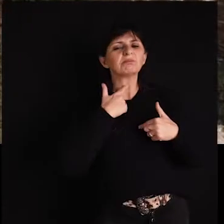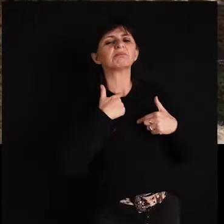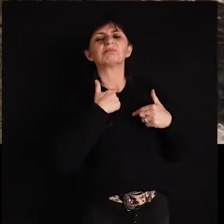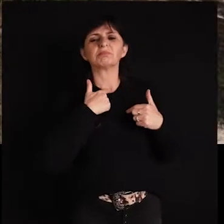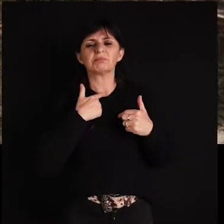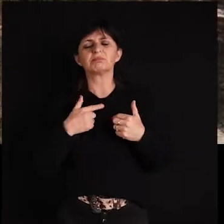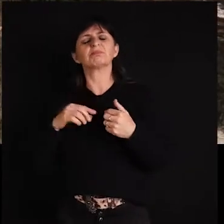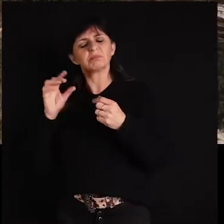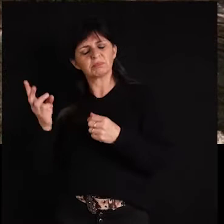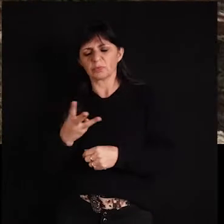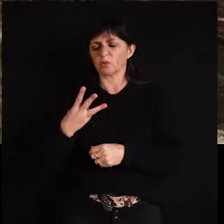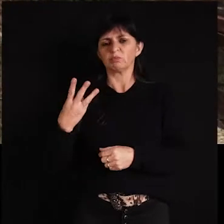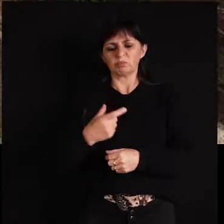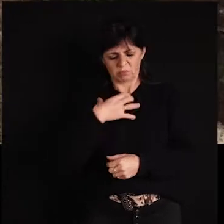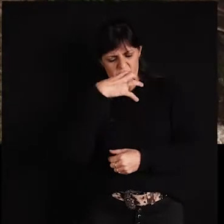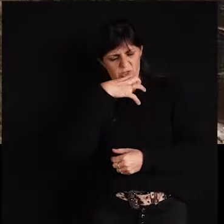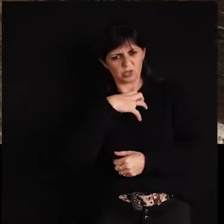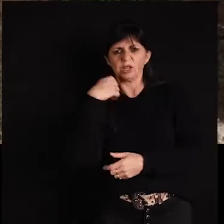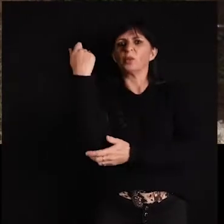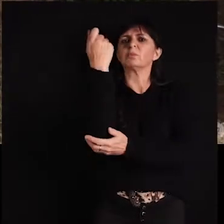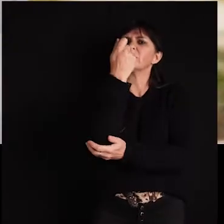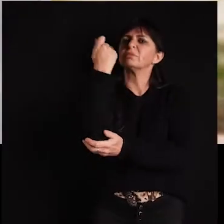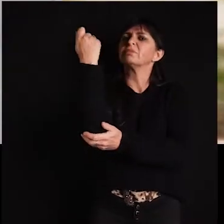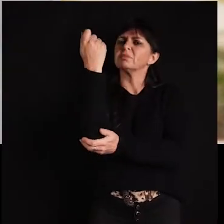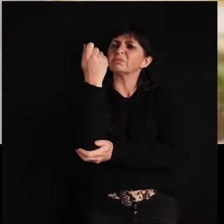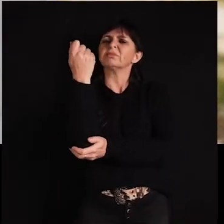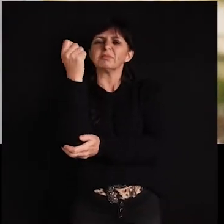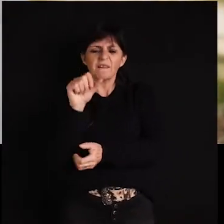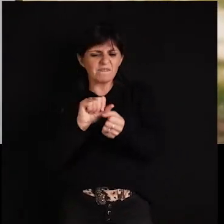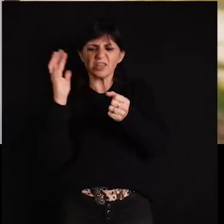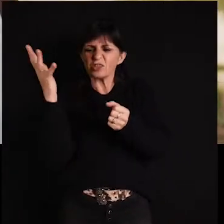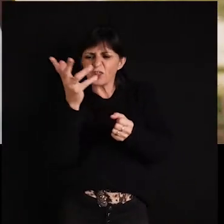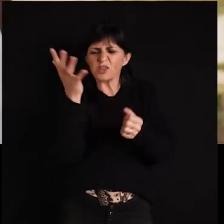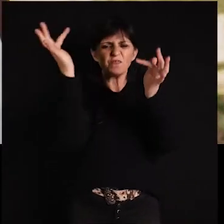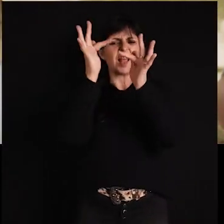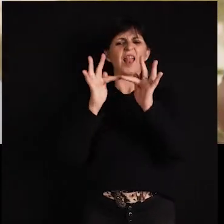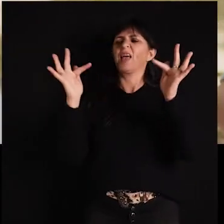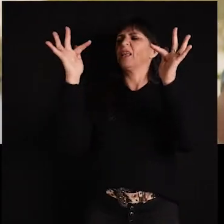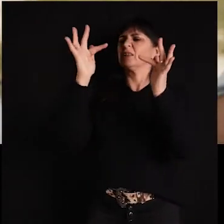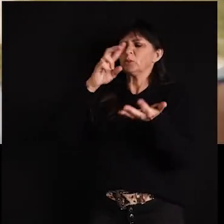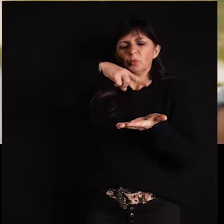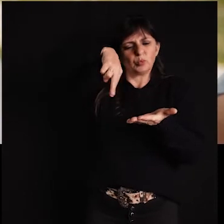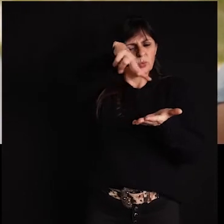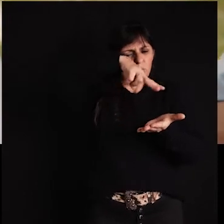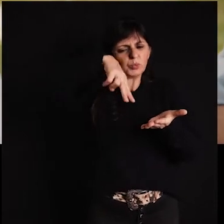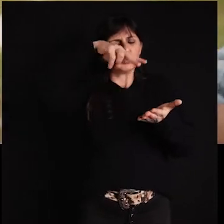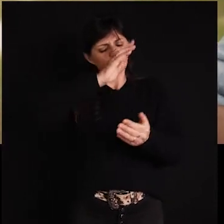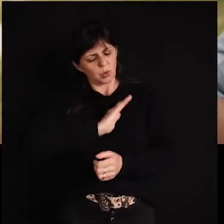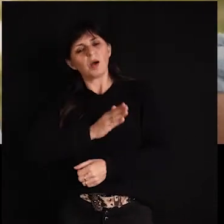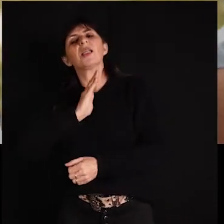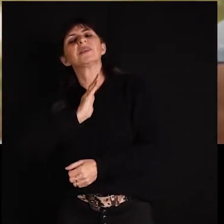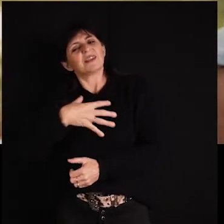No trejeito do gaúcho é que se anima uma sala, arrodeando o coração com